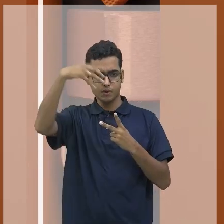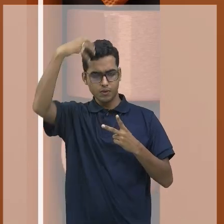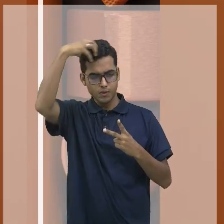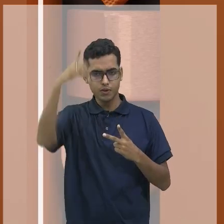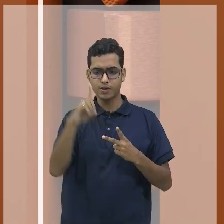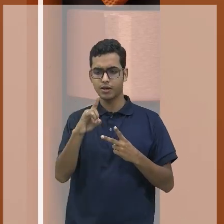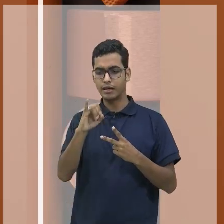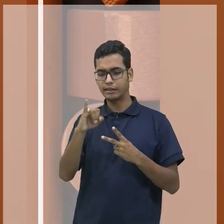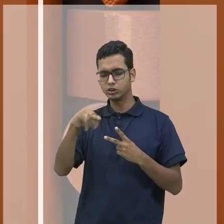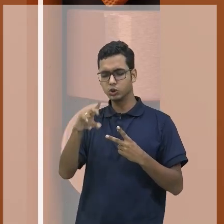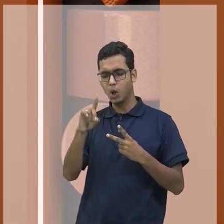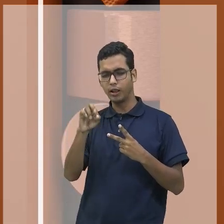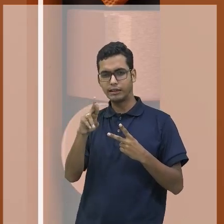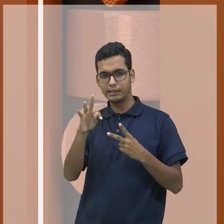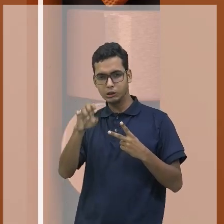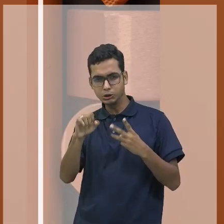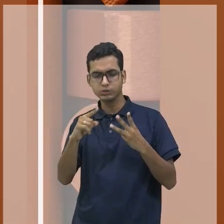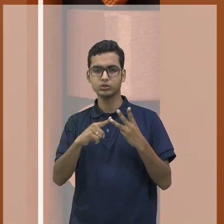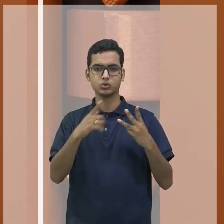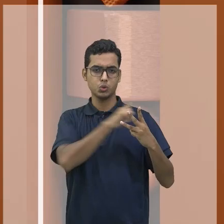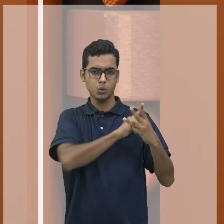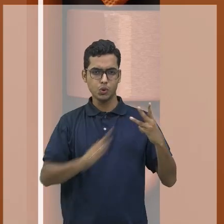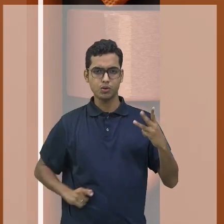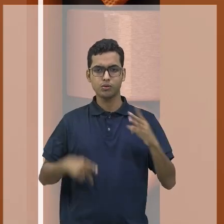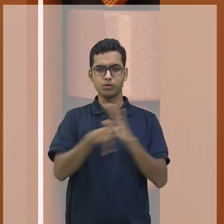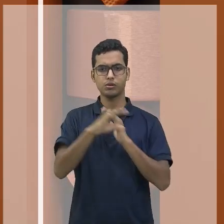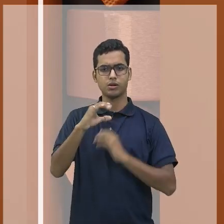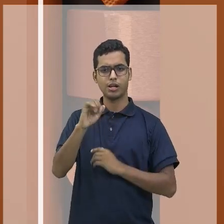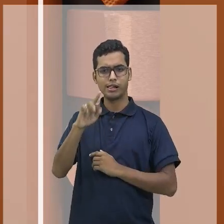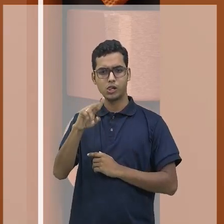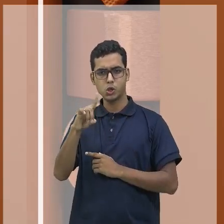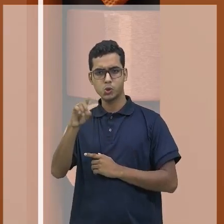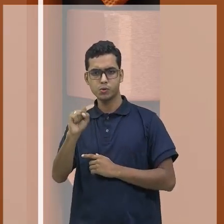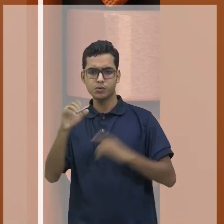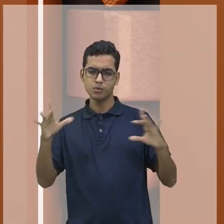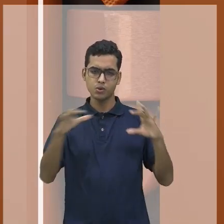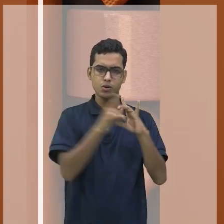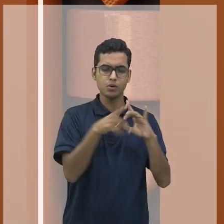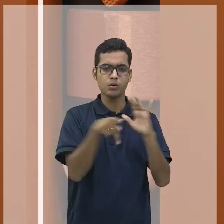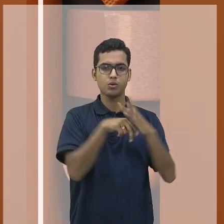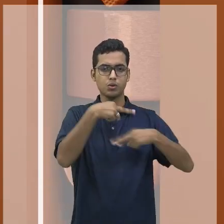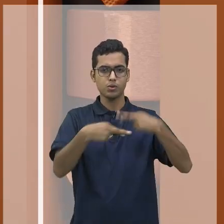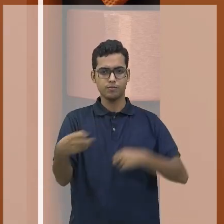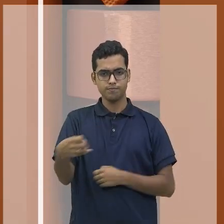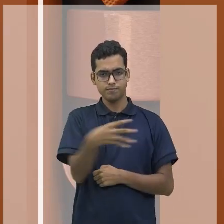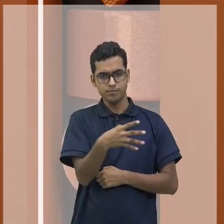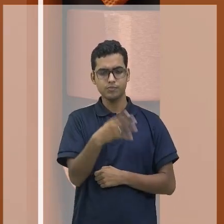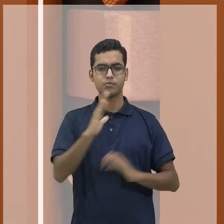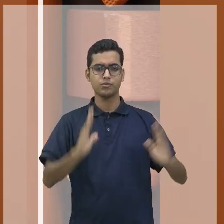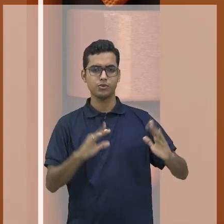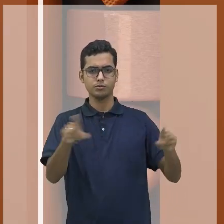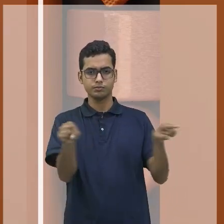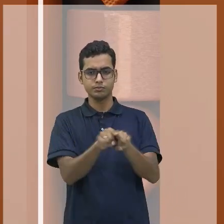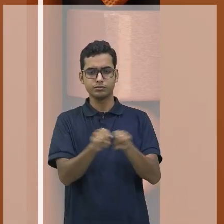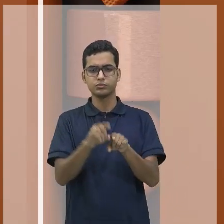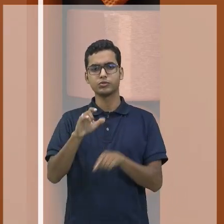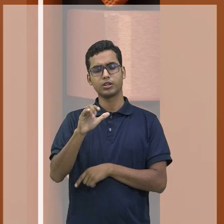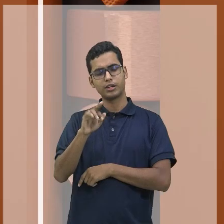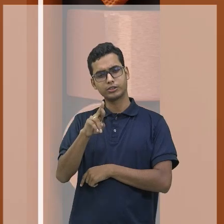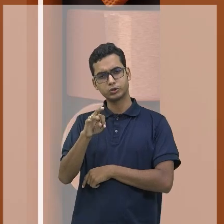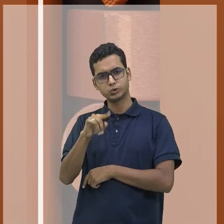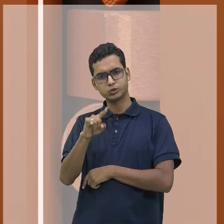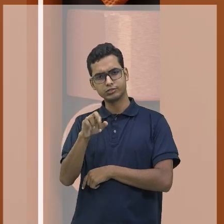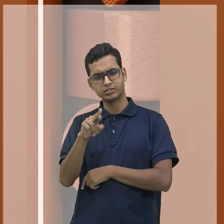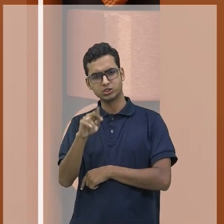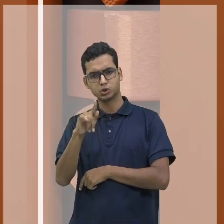e, claro, o grande ali governo então do Carlos Magno ligado então ao renascimento, né, carolíngio e, claro, né,